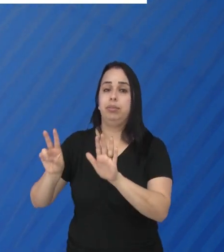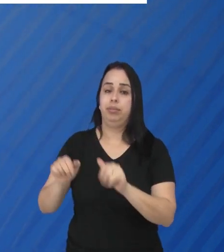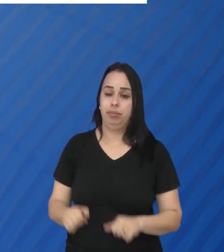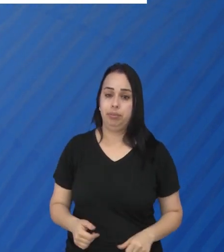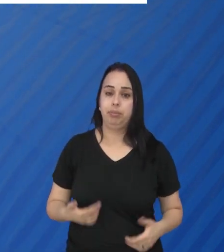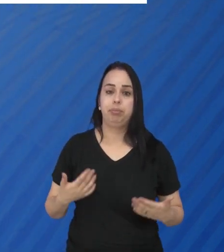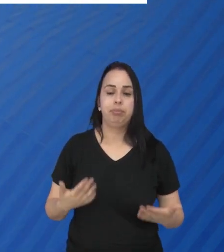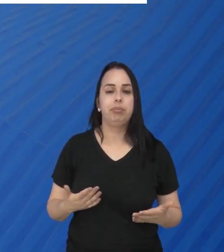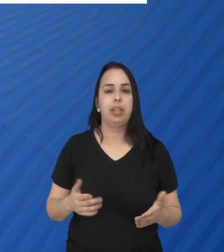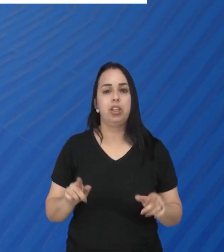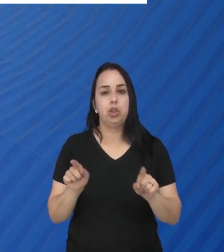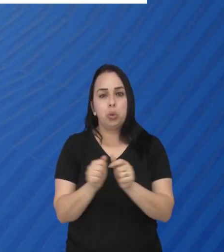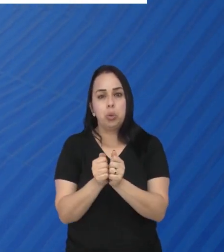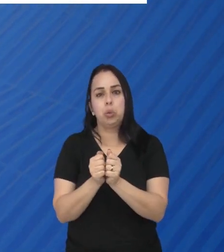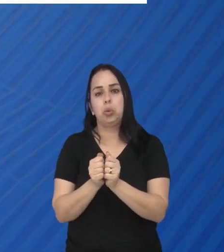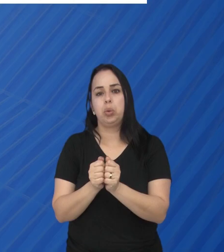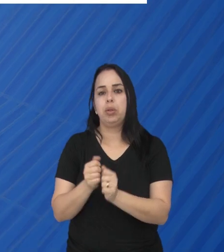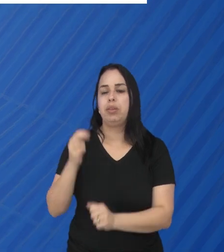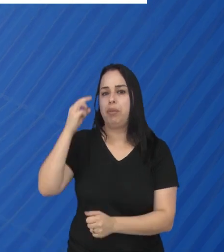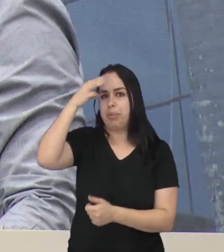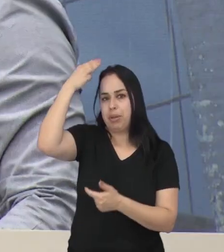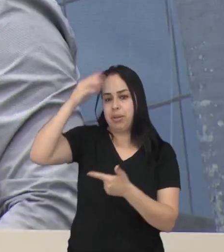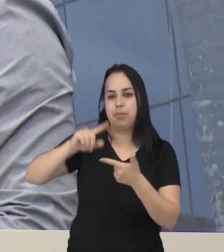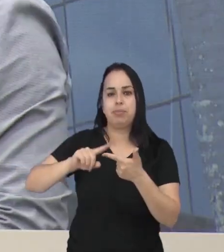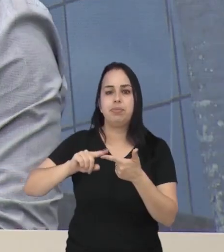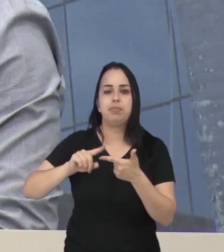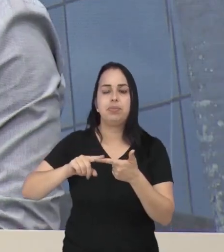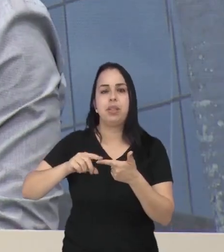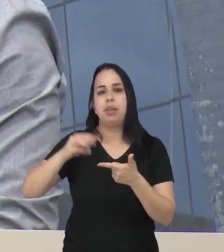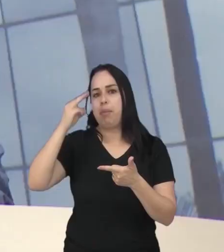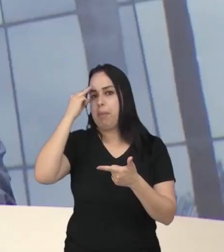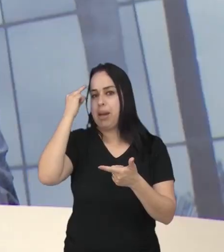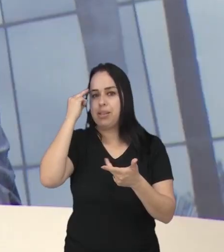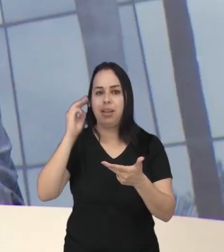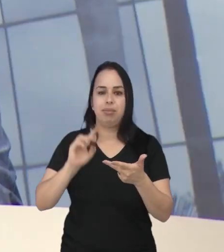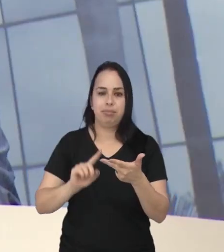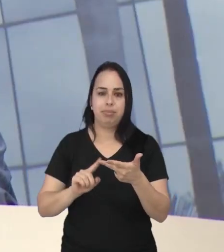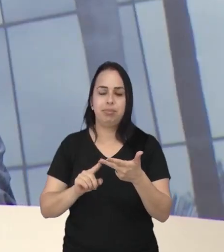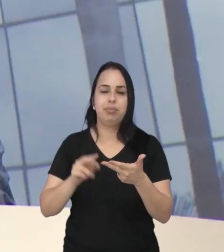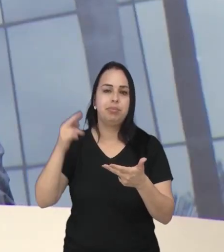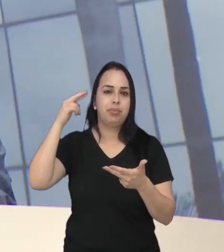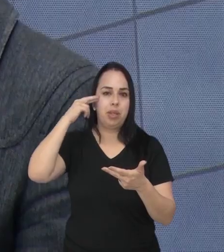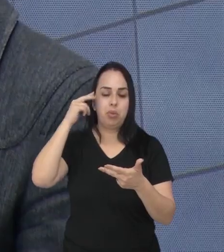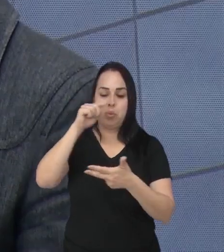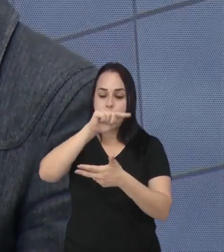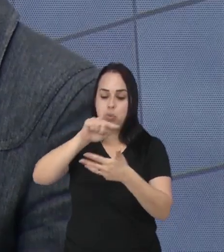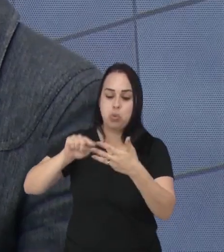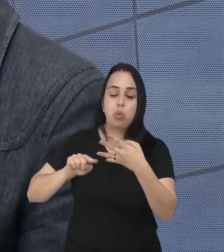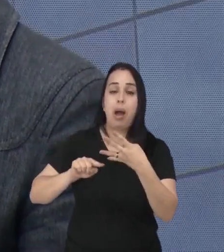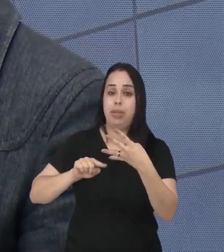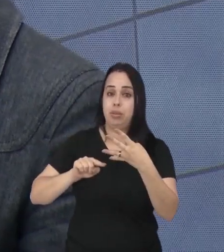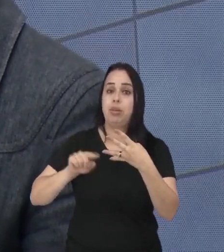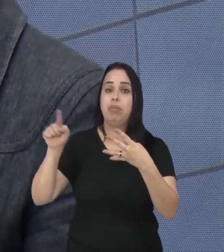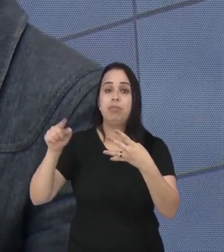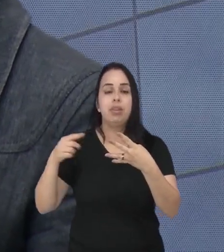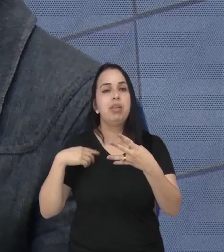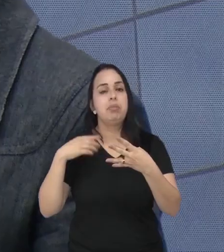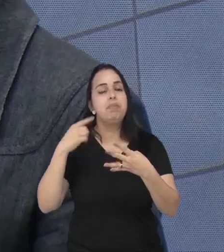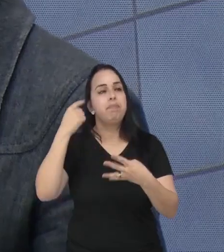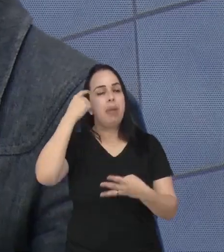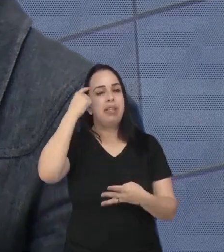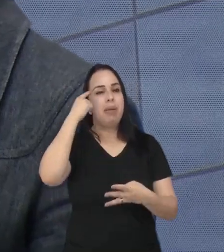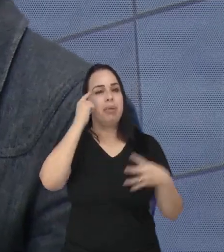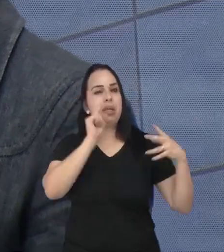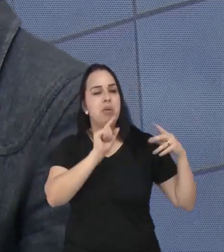O texto, que tem coautoria dos vereadores Milton Vieira Filho, Marcelo Garcia e Rogério Dacazem, reconhece